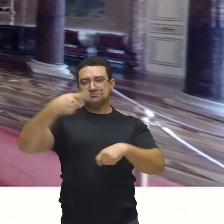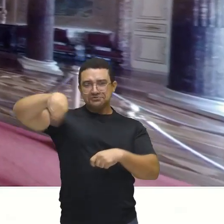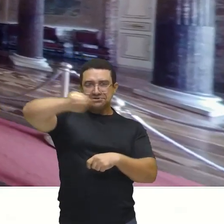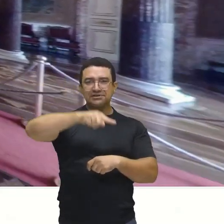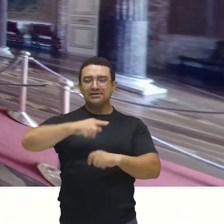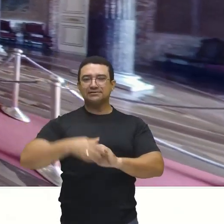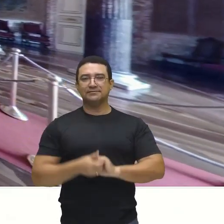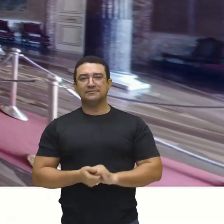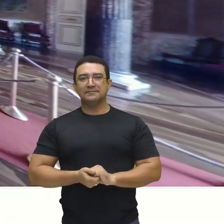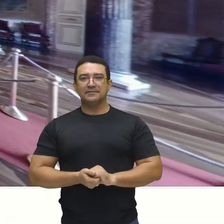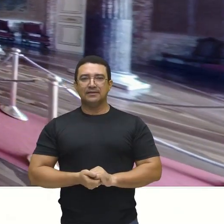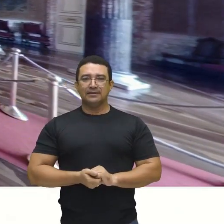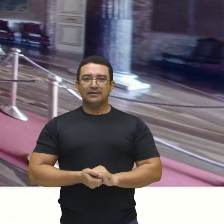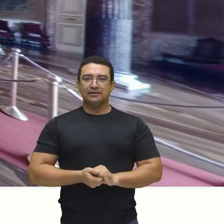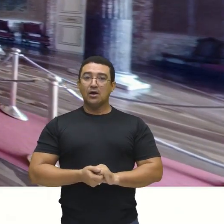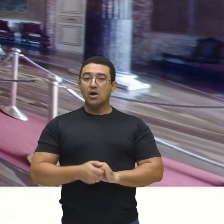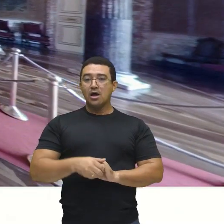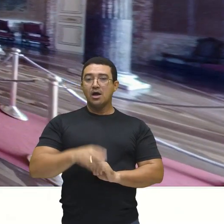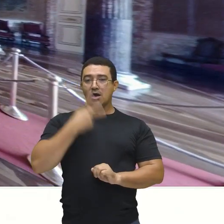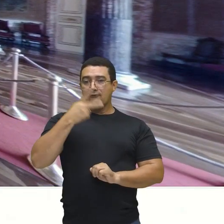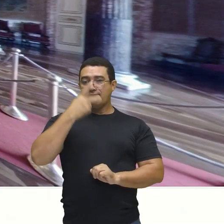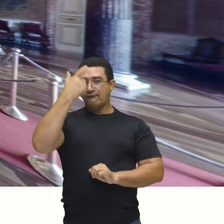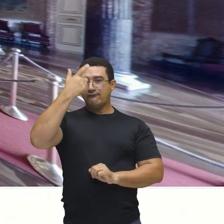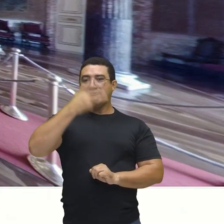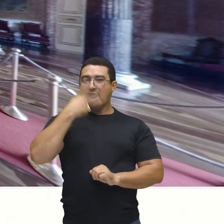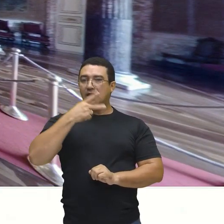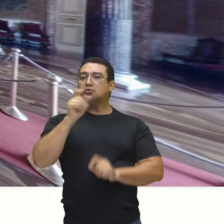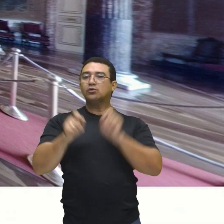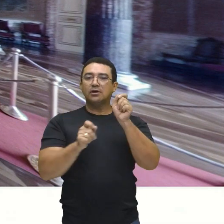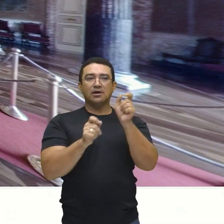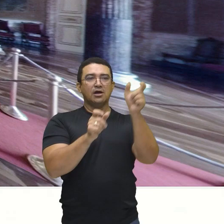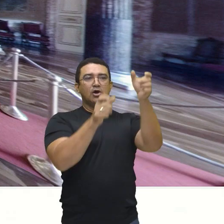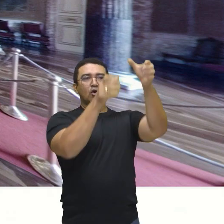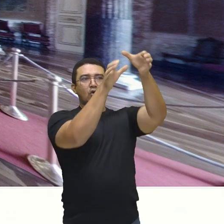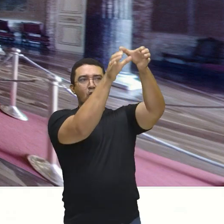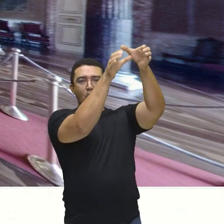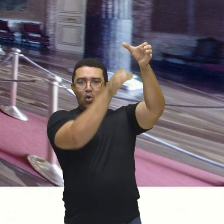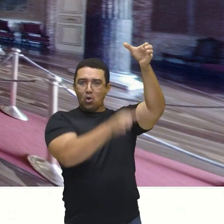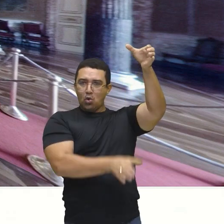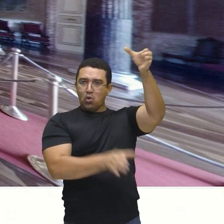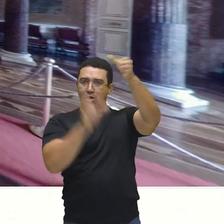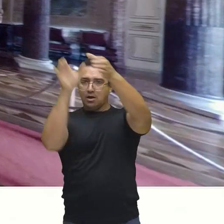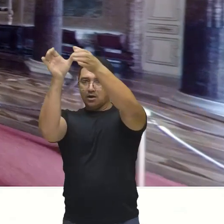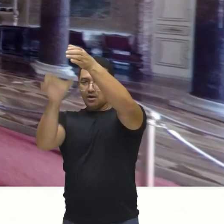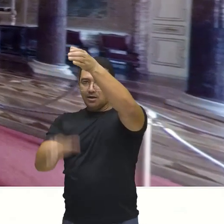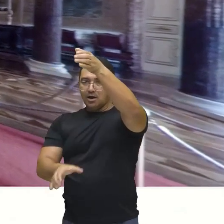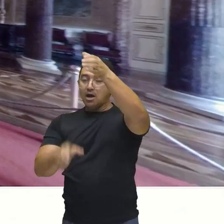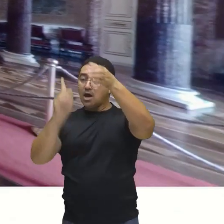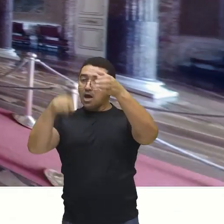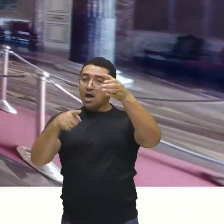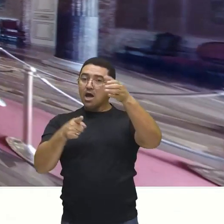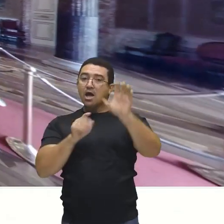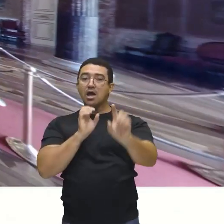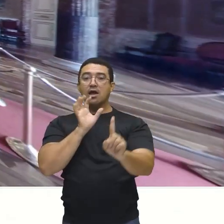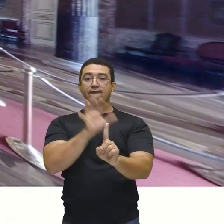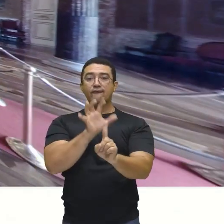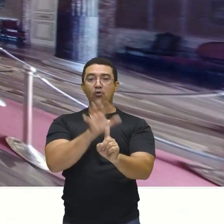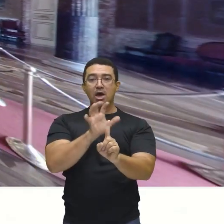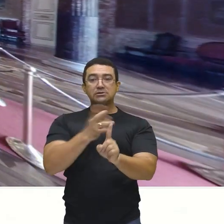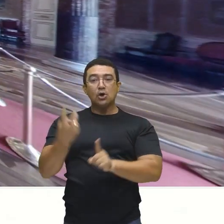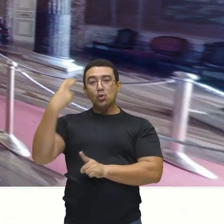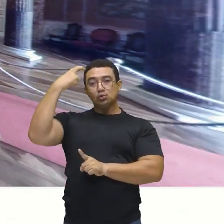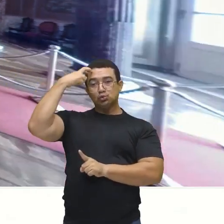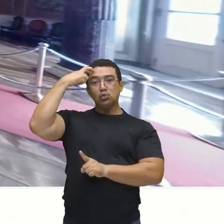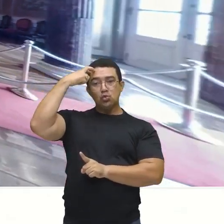falando aqui de quê? Das colunas, que tem a influência o quê? Lembram da influência da cultura? Influência grega, sabe?